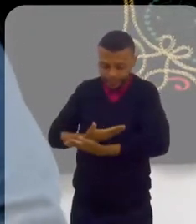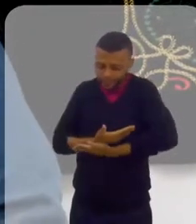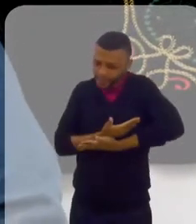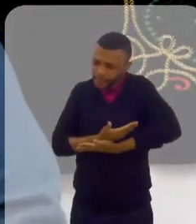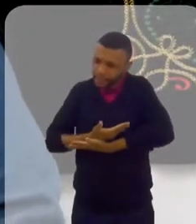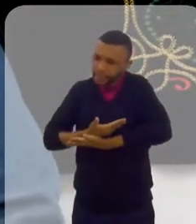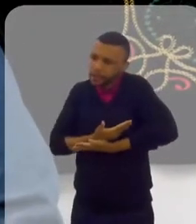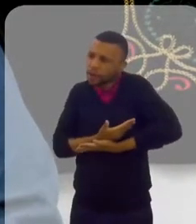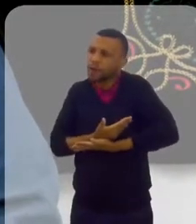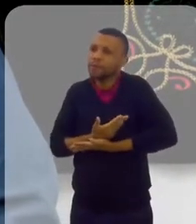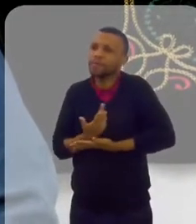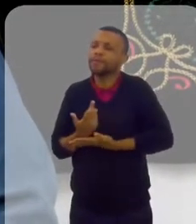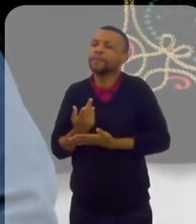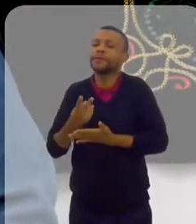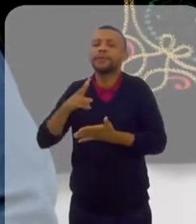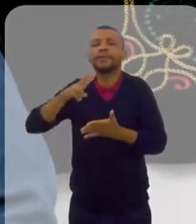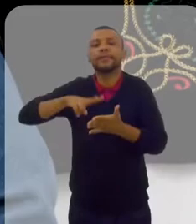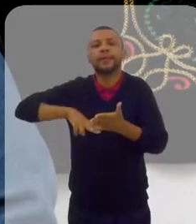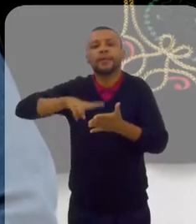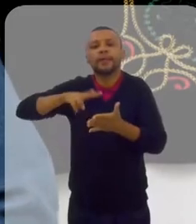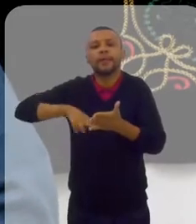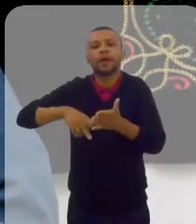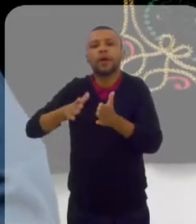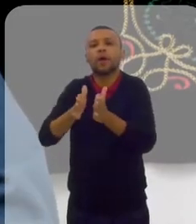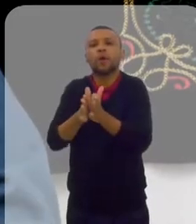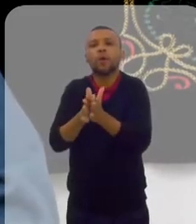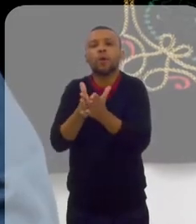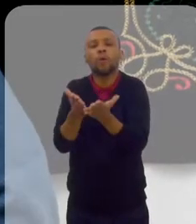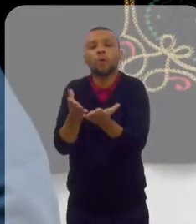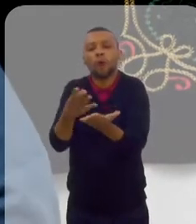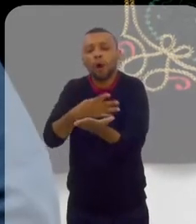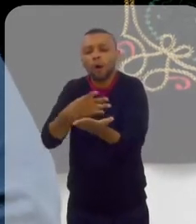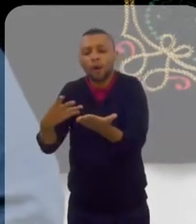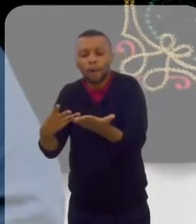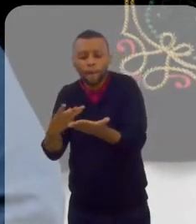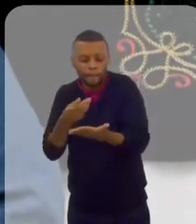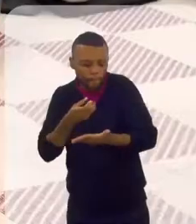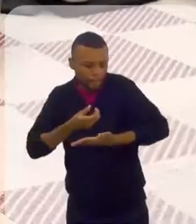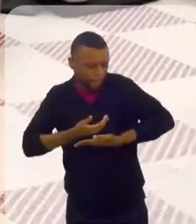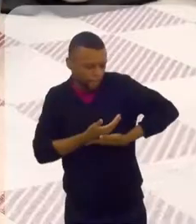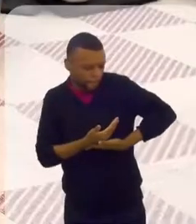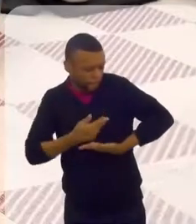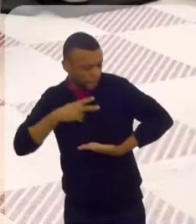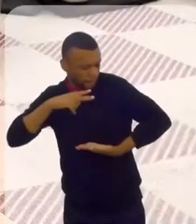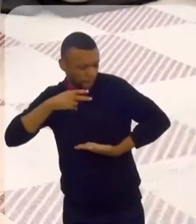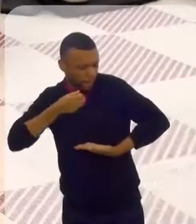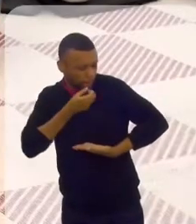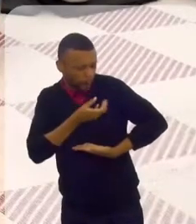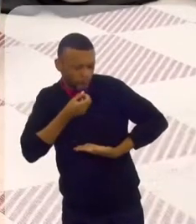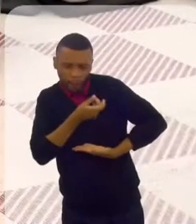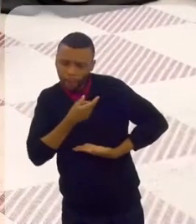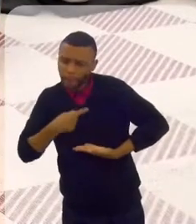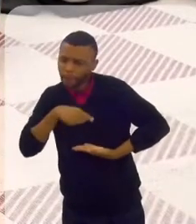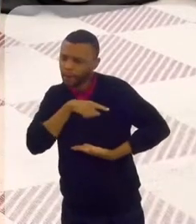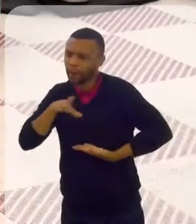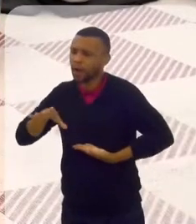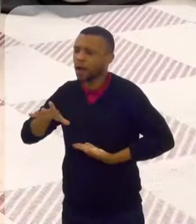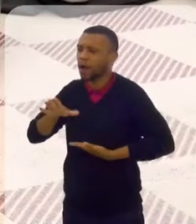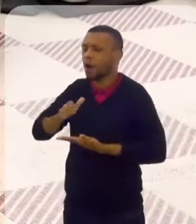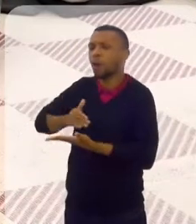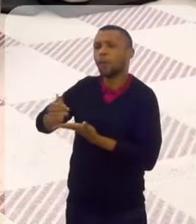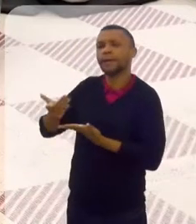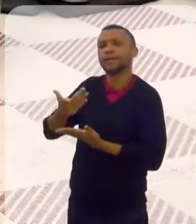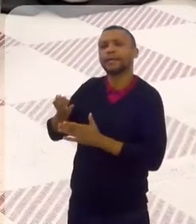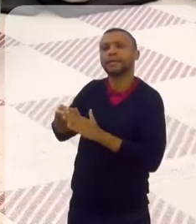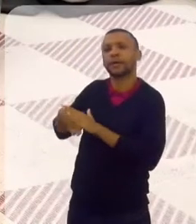nasce, você lê o Alcorão para essa criança, para que ela comece a se acostumar? Sim, sim. Isso